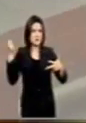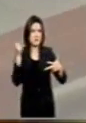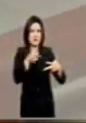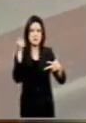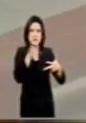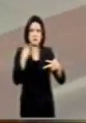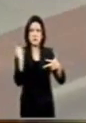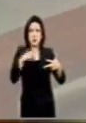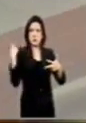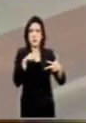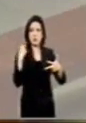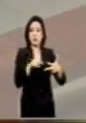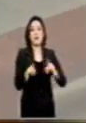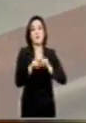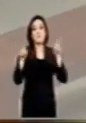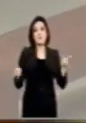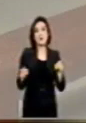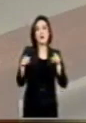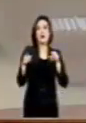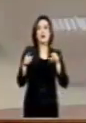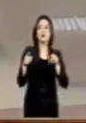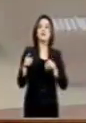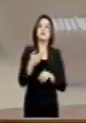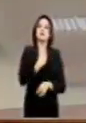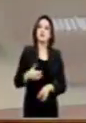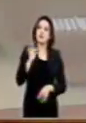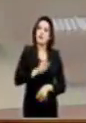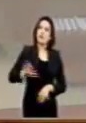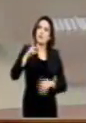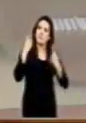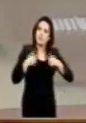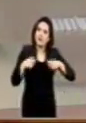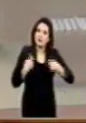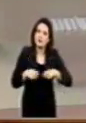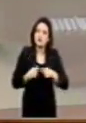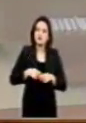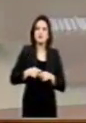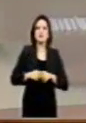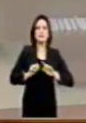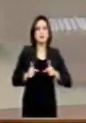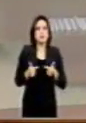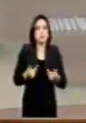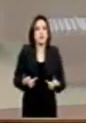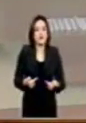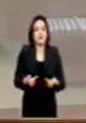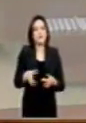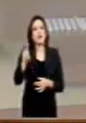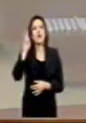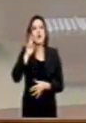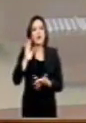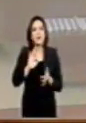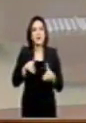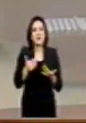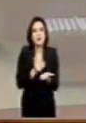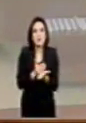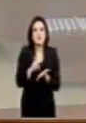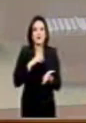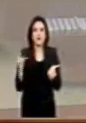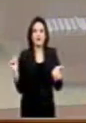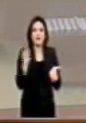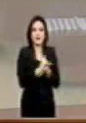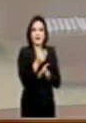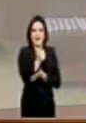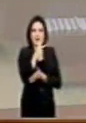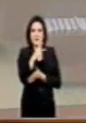uma resposta a tudo isso. Me lembro muito bem como começaram a surgir os aplicativos, a era dos aplicativos. Os aplicativos